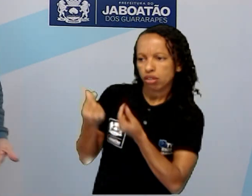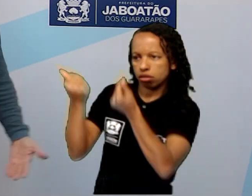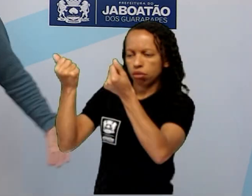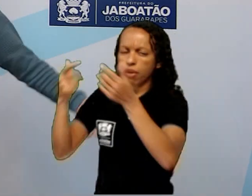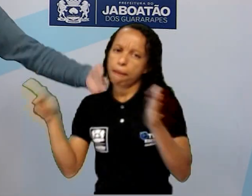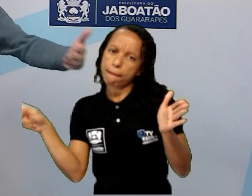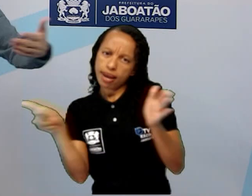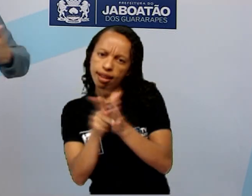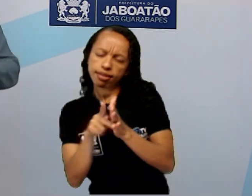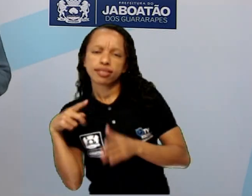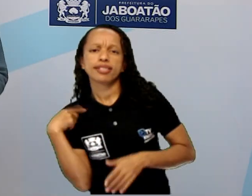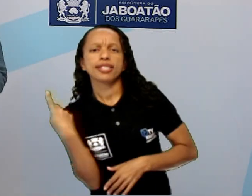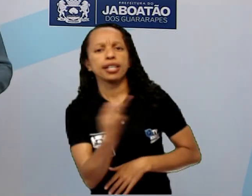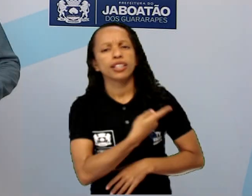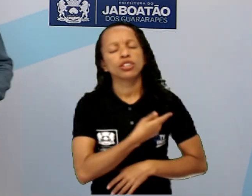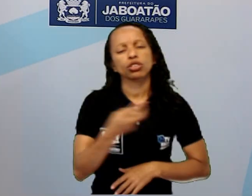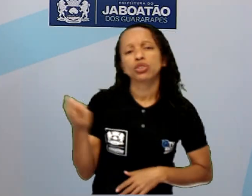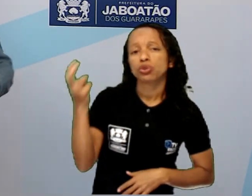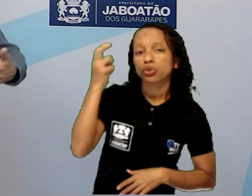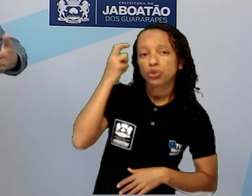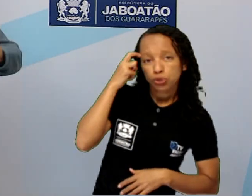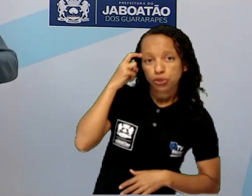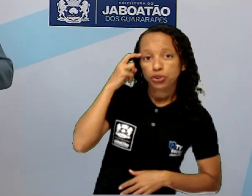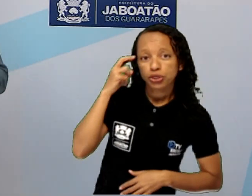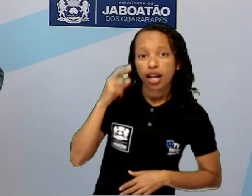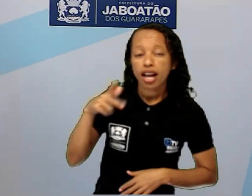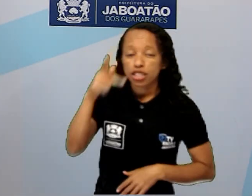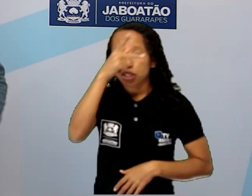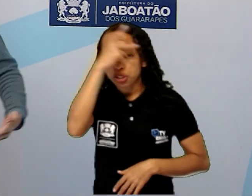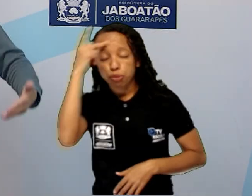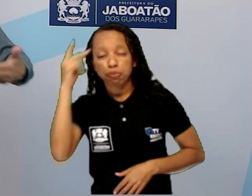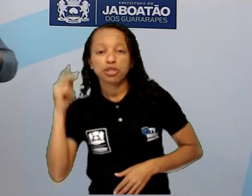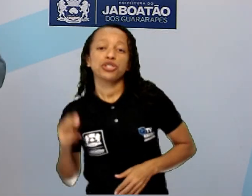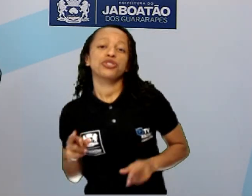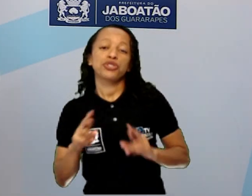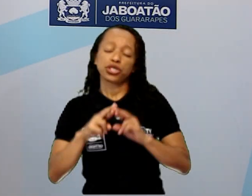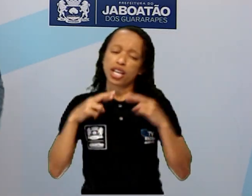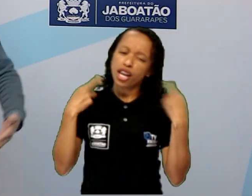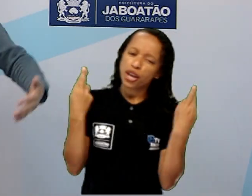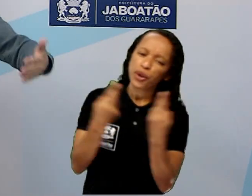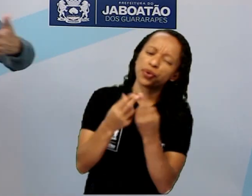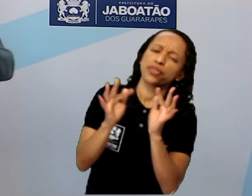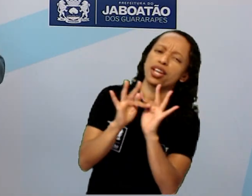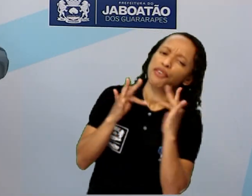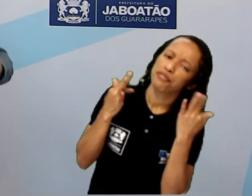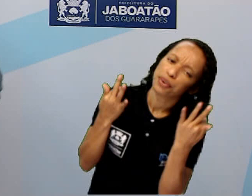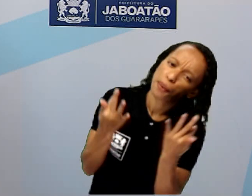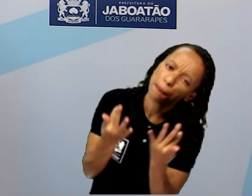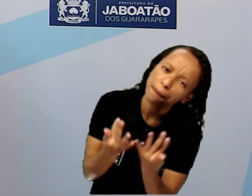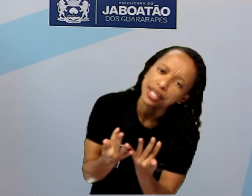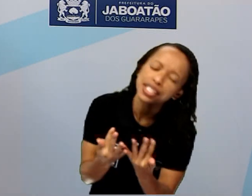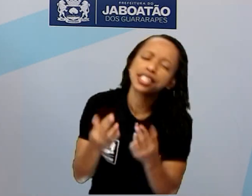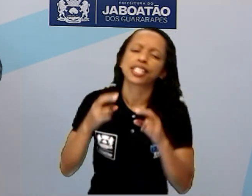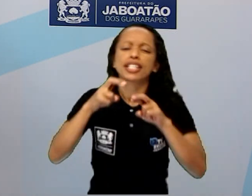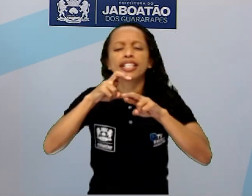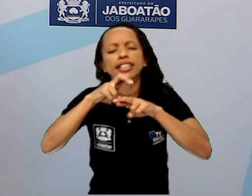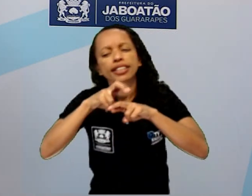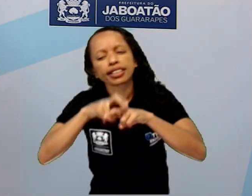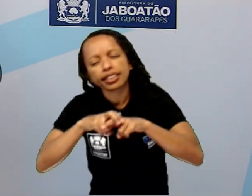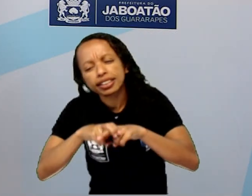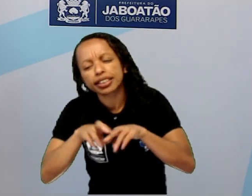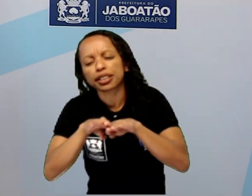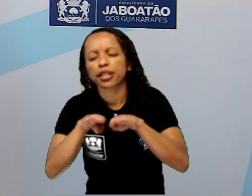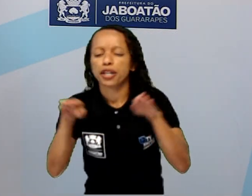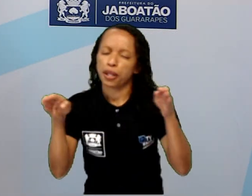mundo gosta de reunir sua família, né? Fazer um bacalhau, um peixe de coco, sentar ali na mesa, fazer orações,